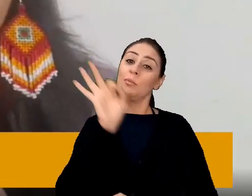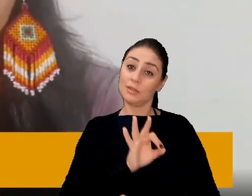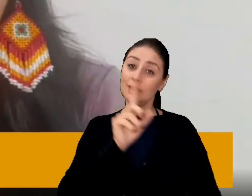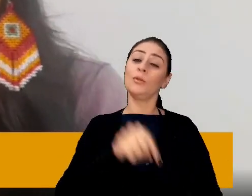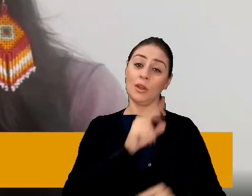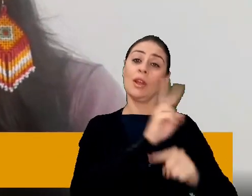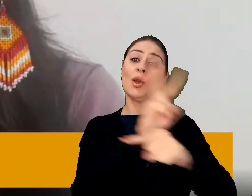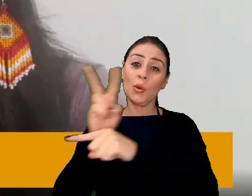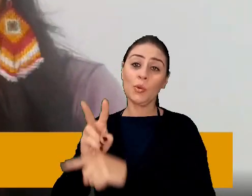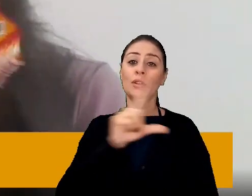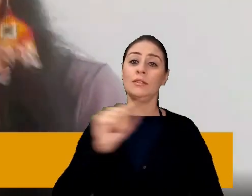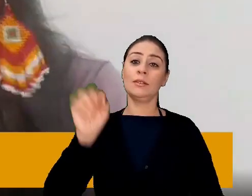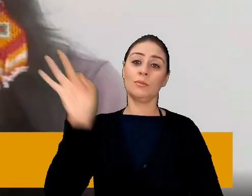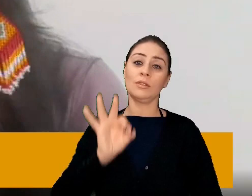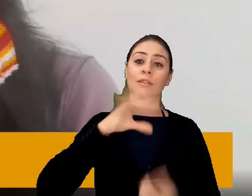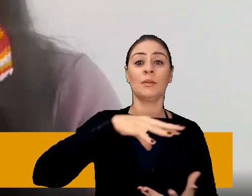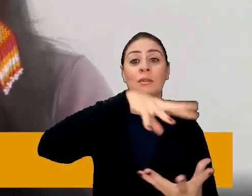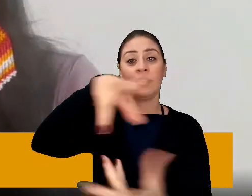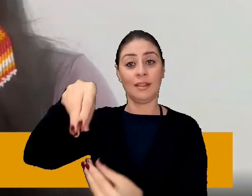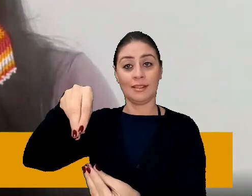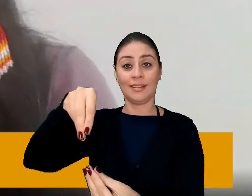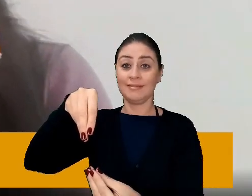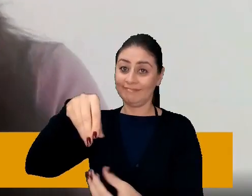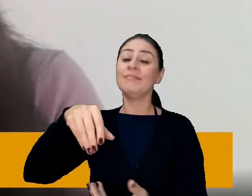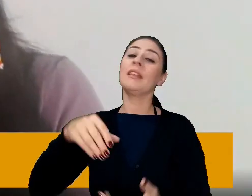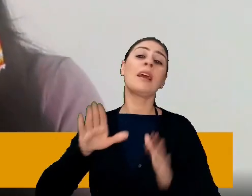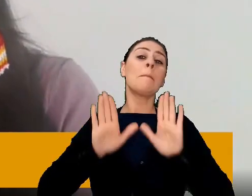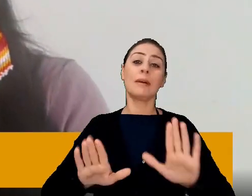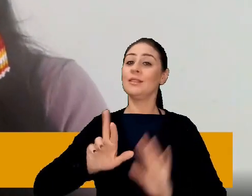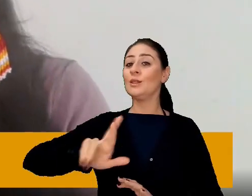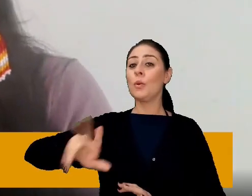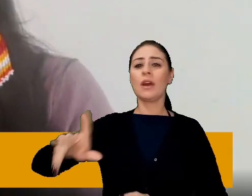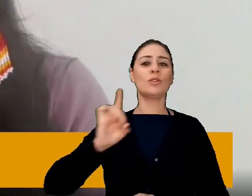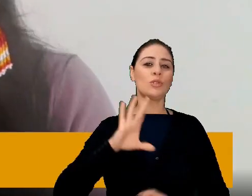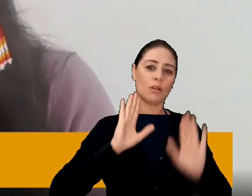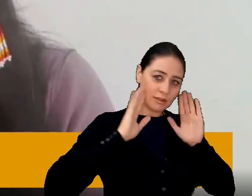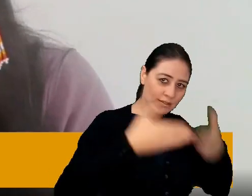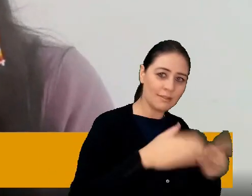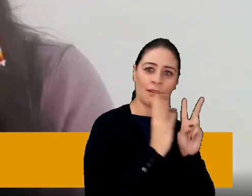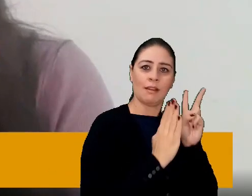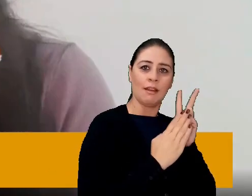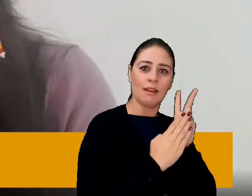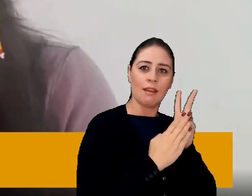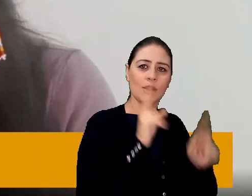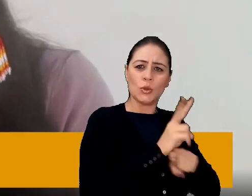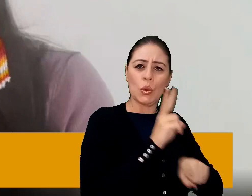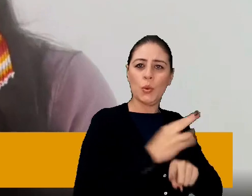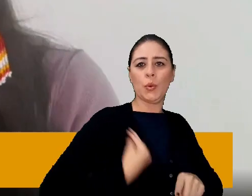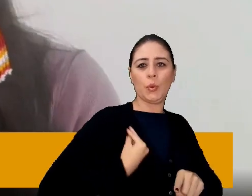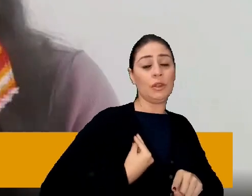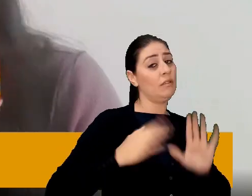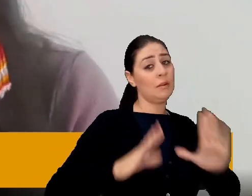do planeta e que cuida de 100% do planeta. Não para garantir só apenas a nossa existência dos nossos povos, mas